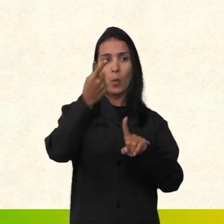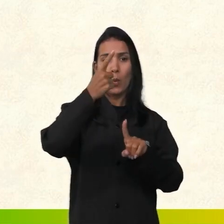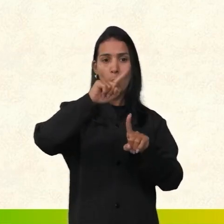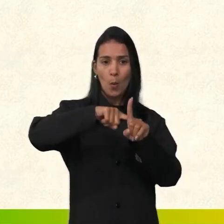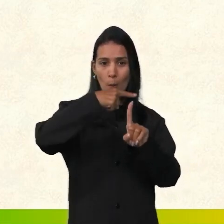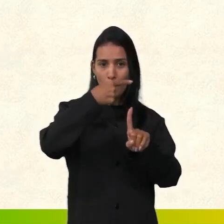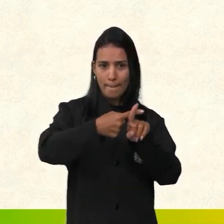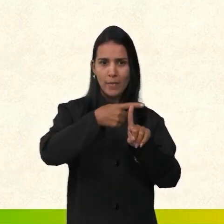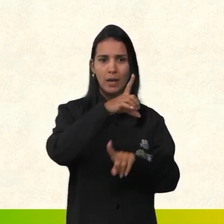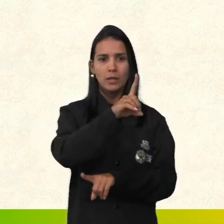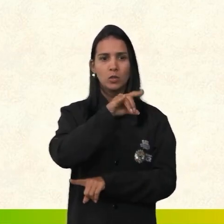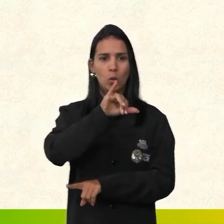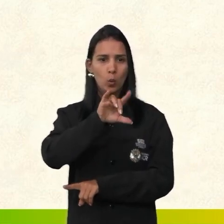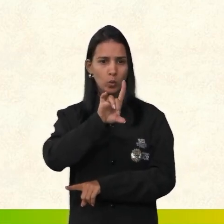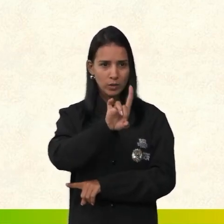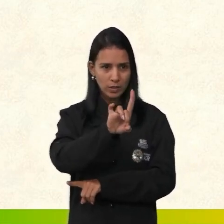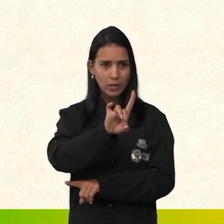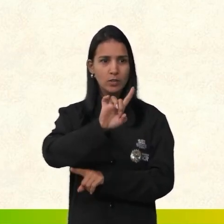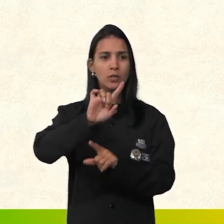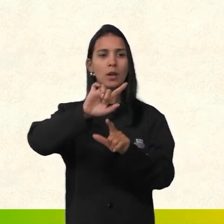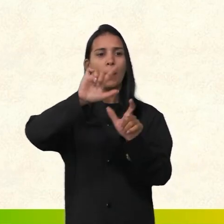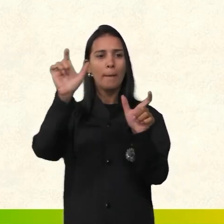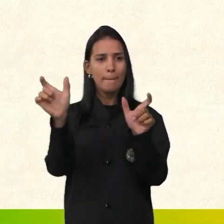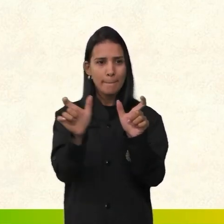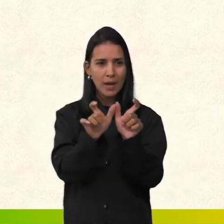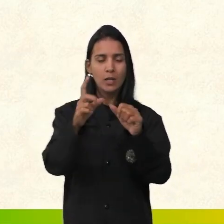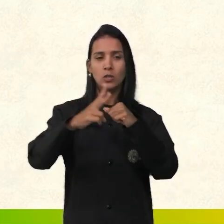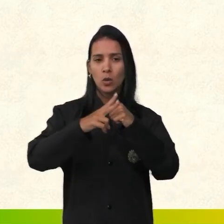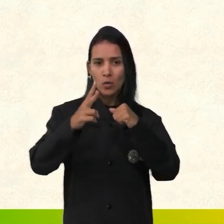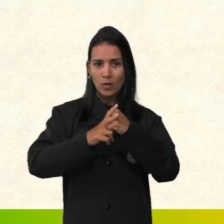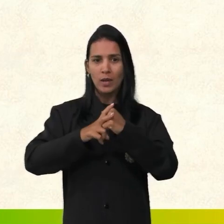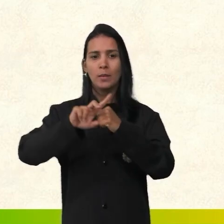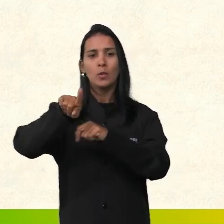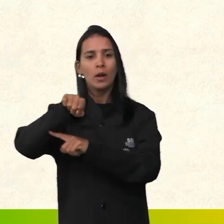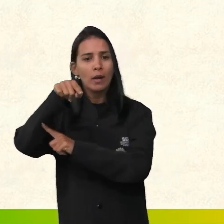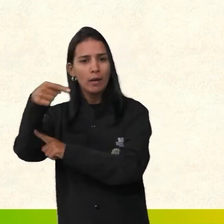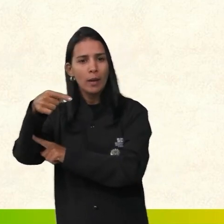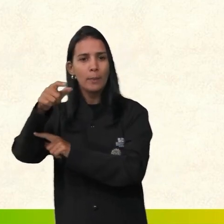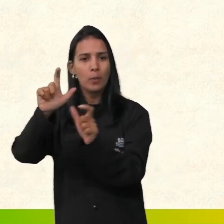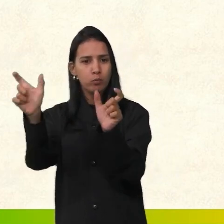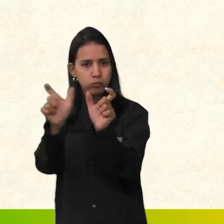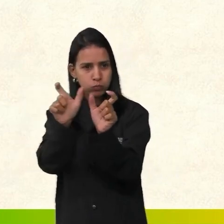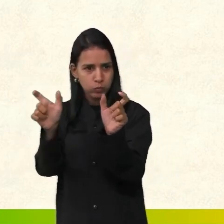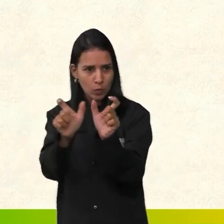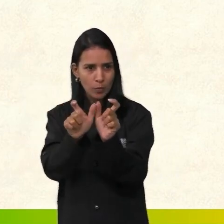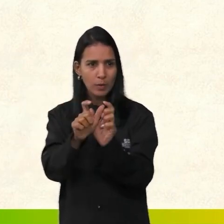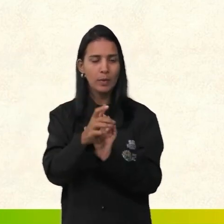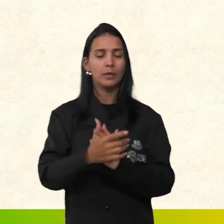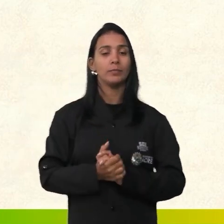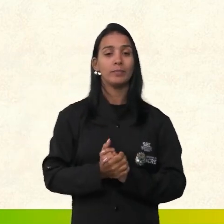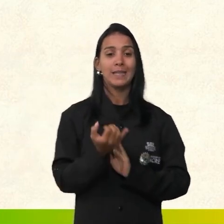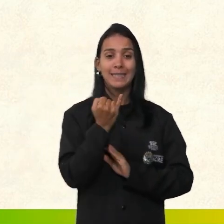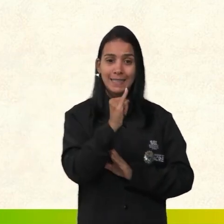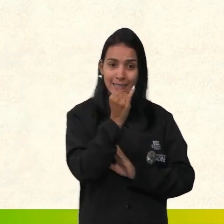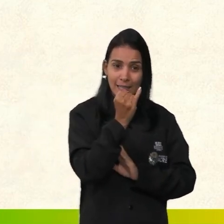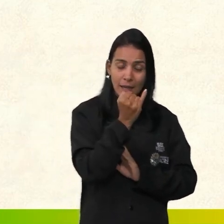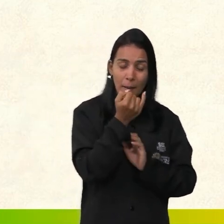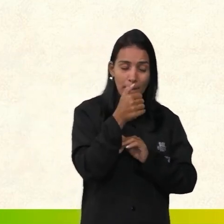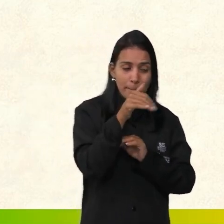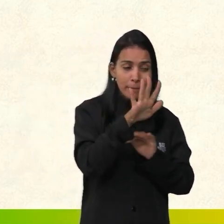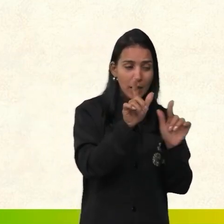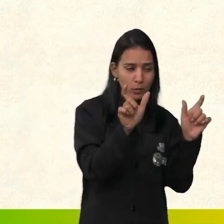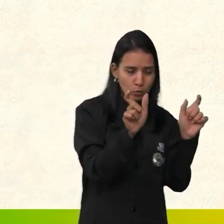o verbo e o complemento. Na forma mais curta, nós temos o sujeito,